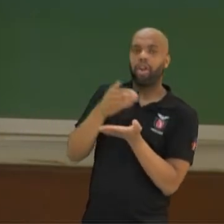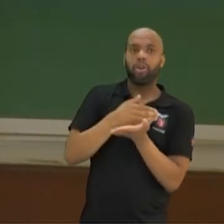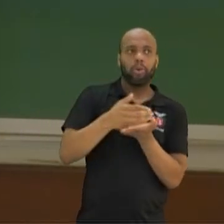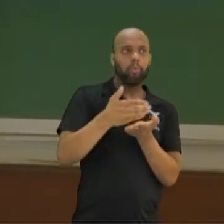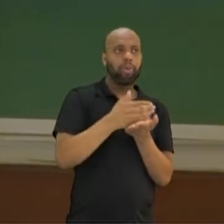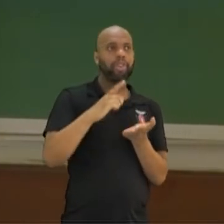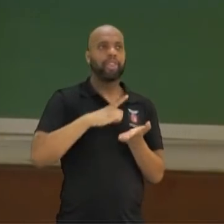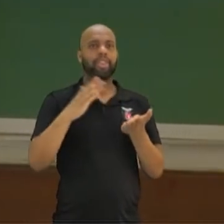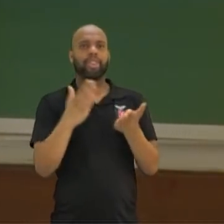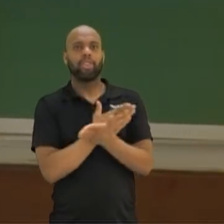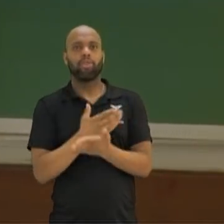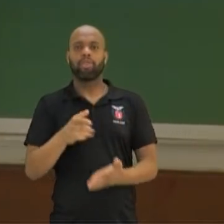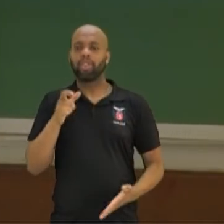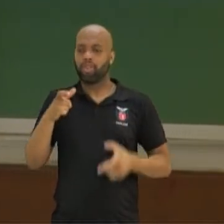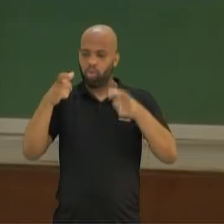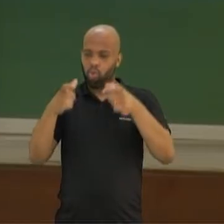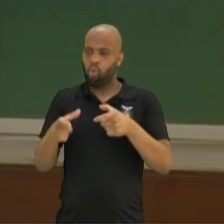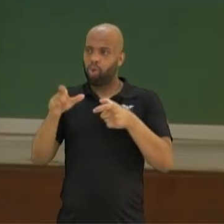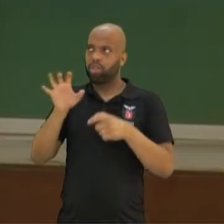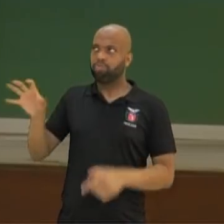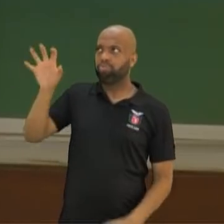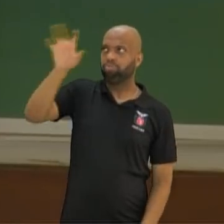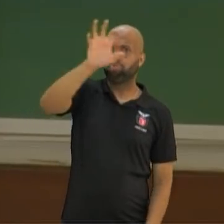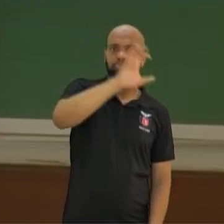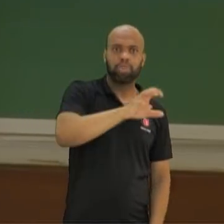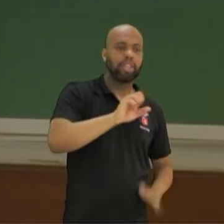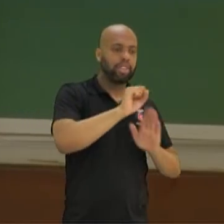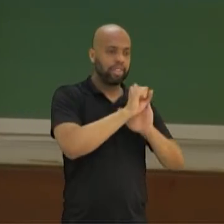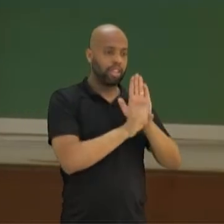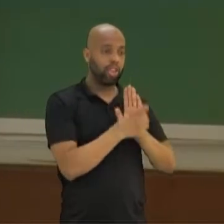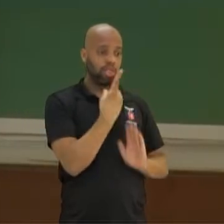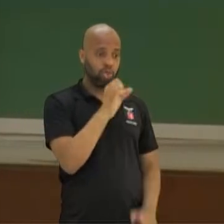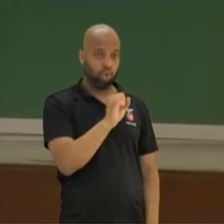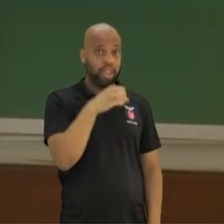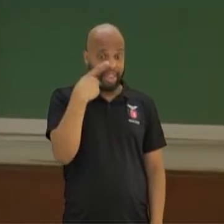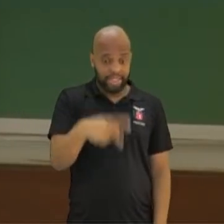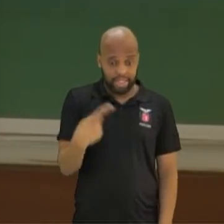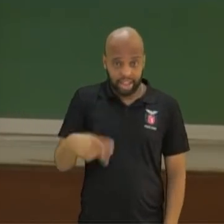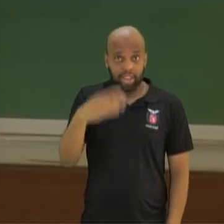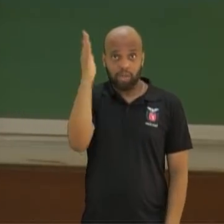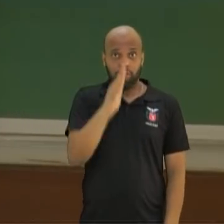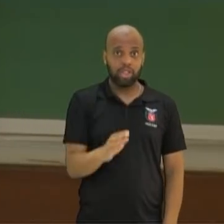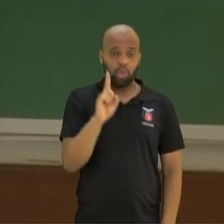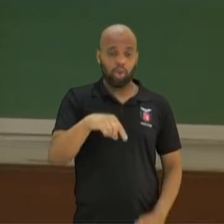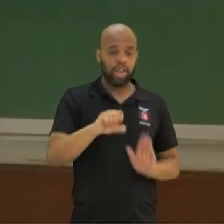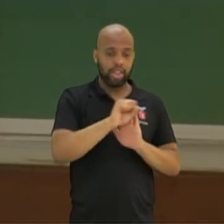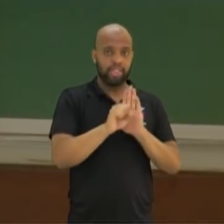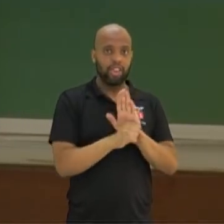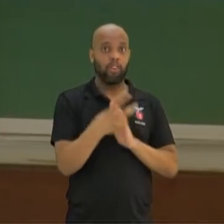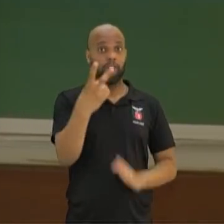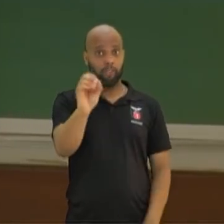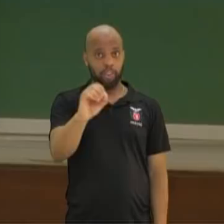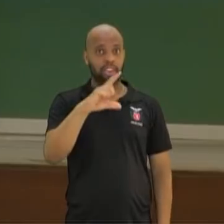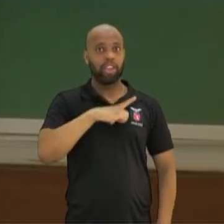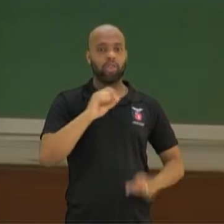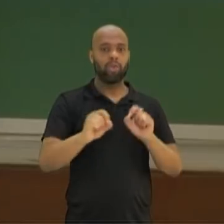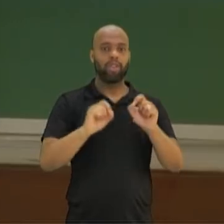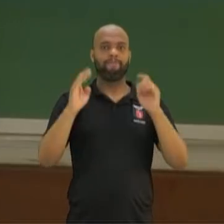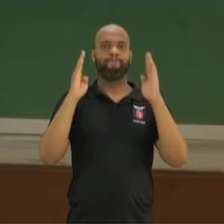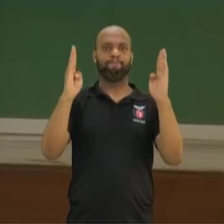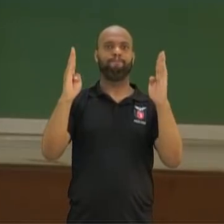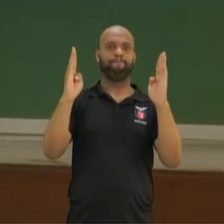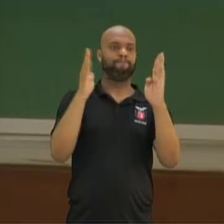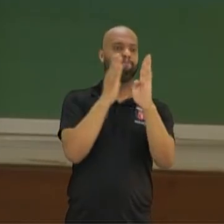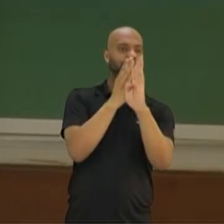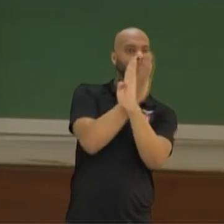início de algumas localidades, século XVIII, com a concretização brasileira, século XX, nós vamos ter um abismo. Esse abismo